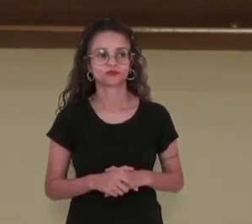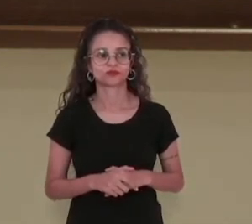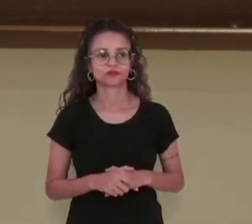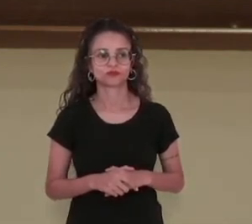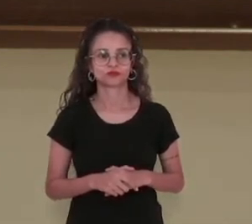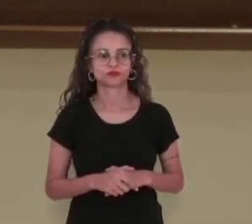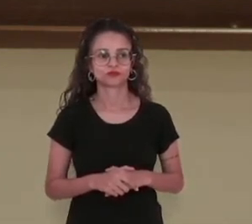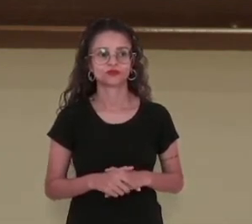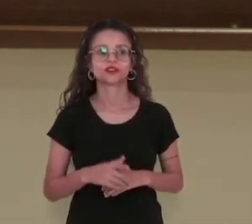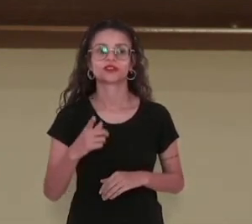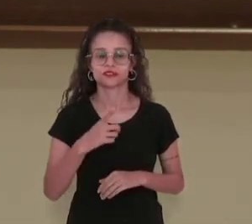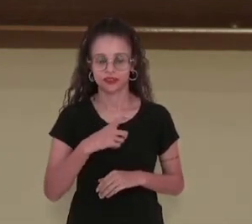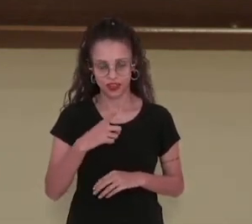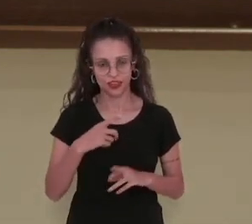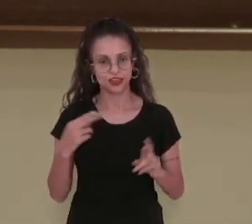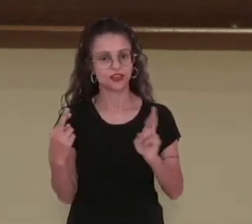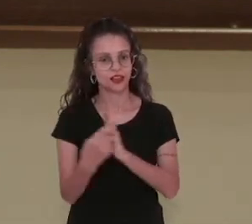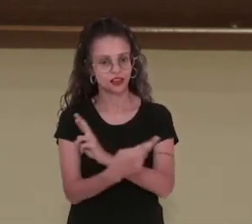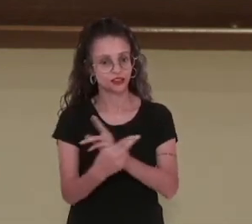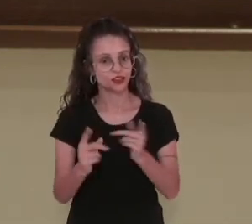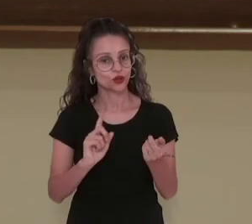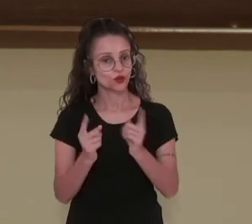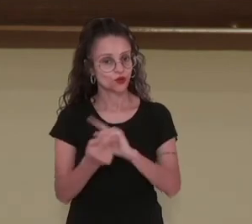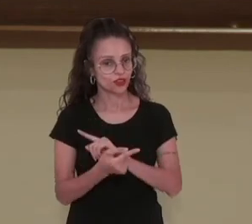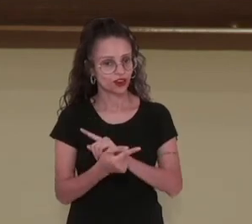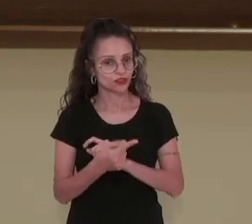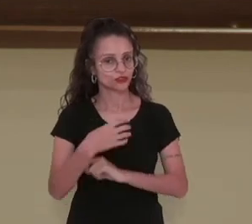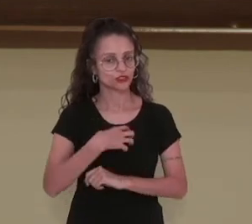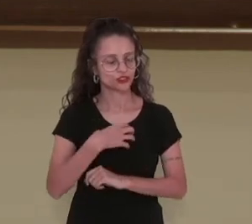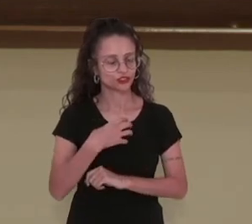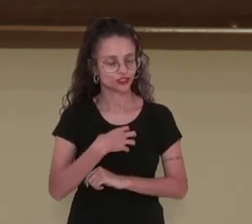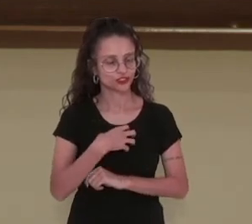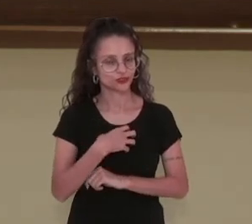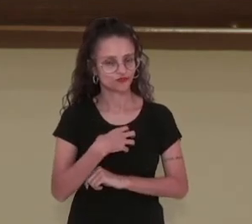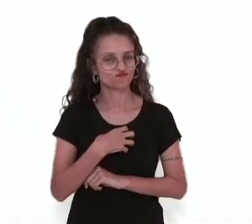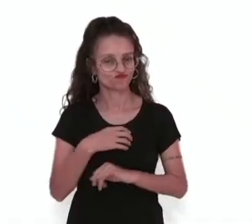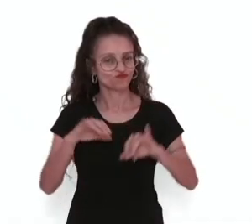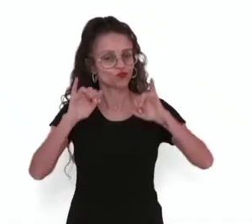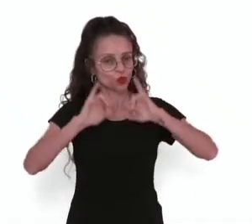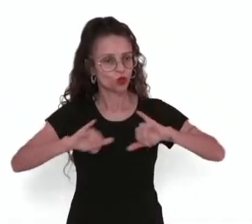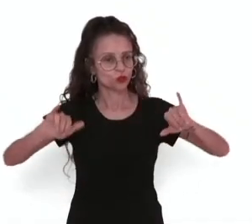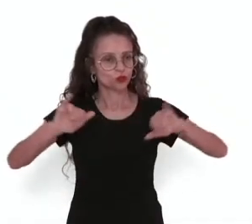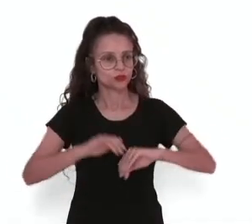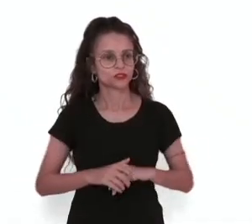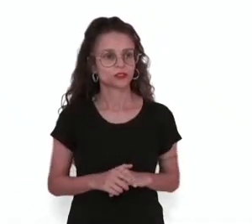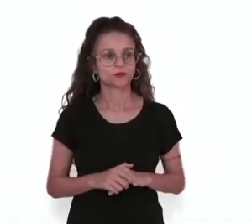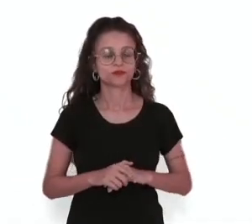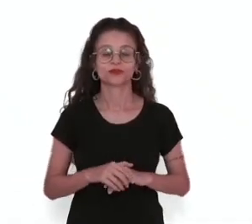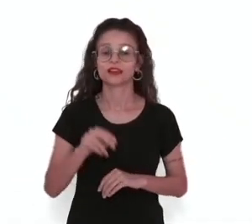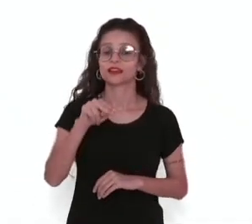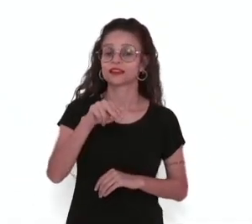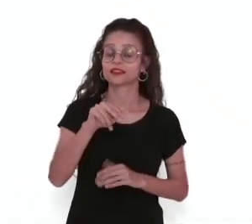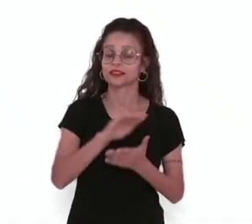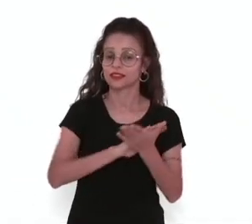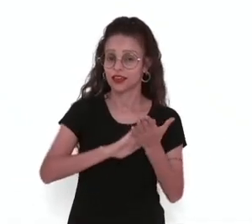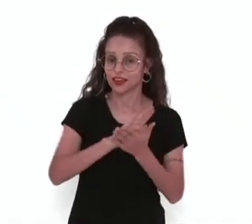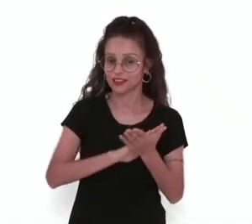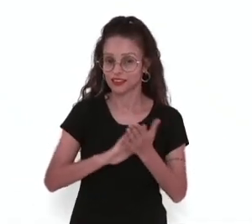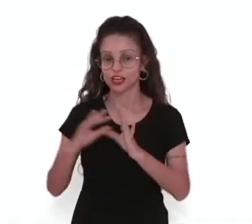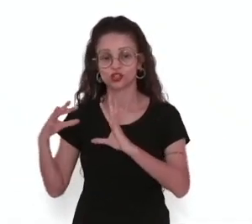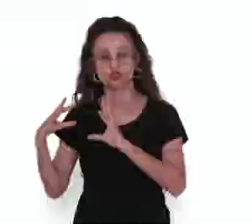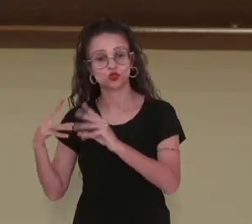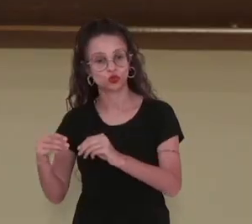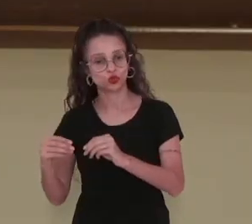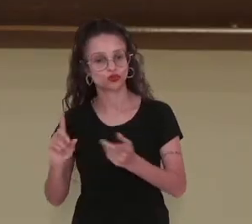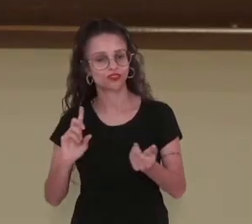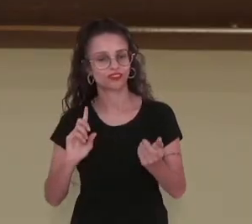Há uma relação de oposição entre os sentidos colocados no anúncio. Nada e tudo são palavras o quê? De